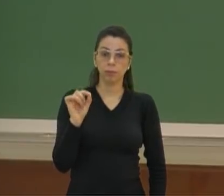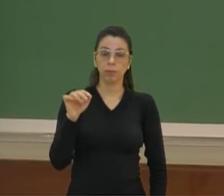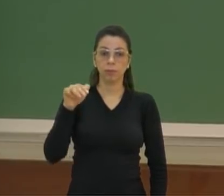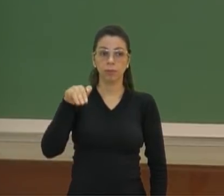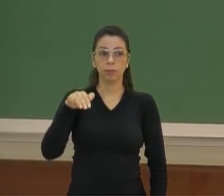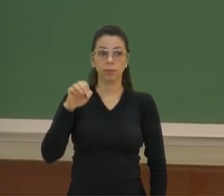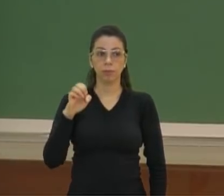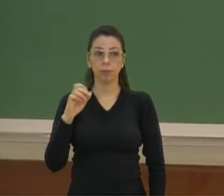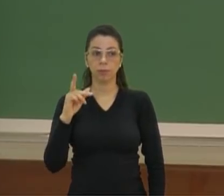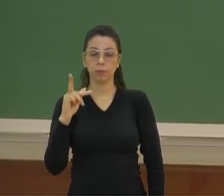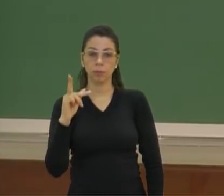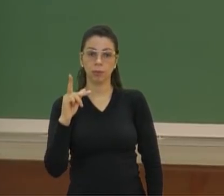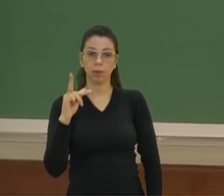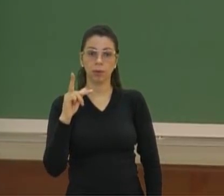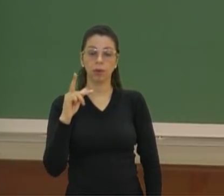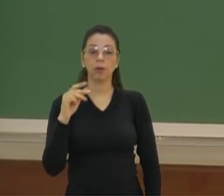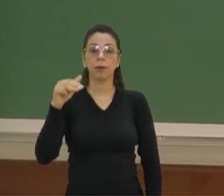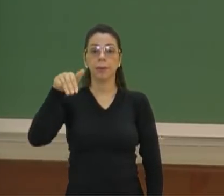falando dos